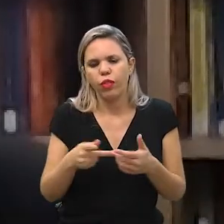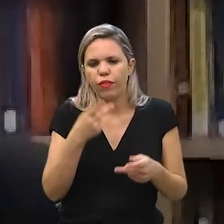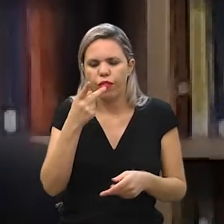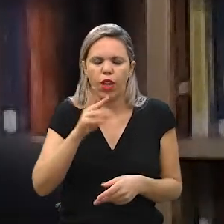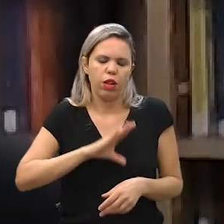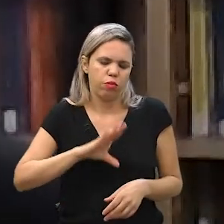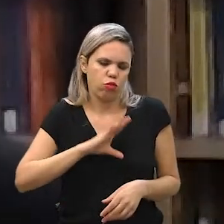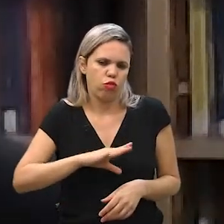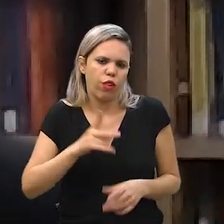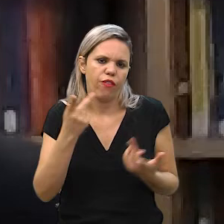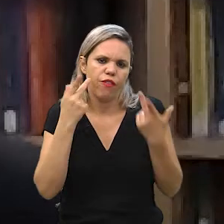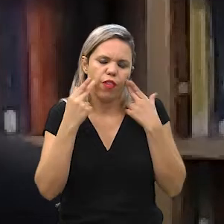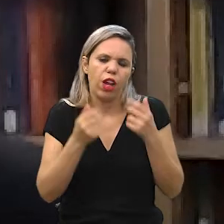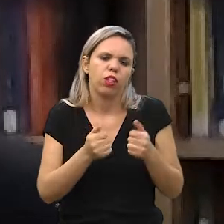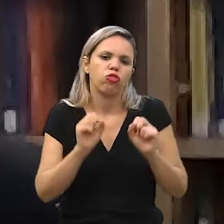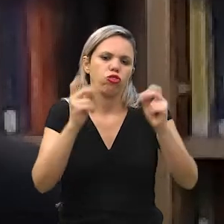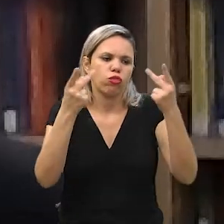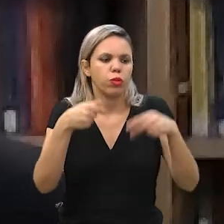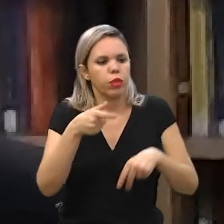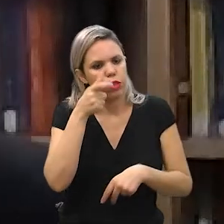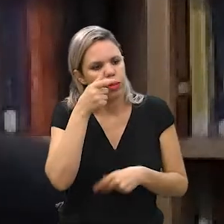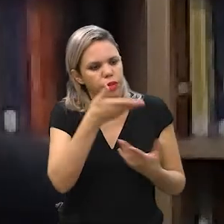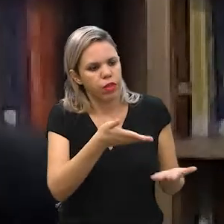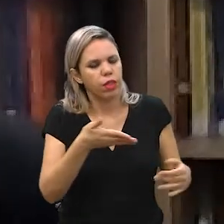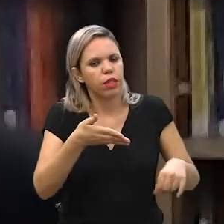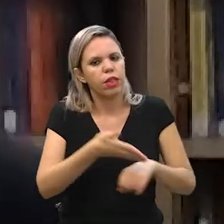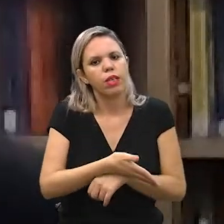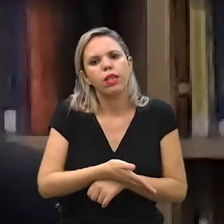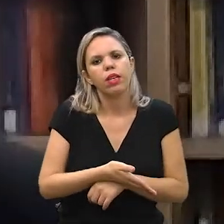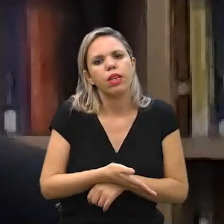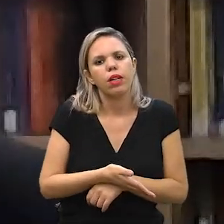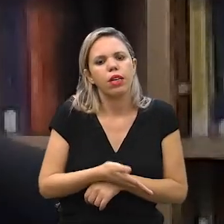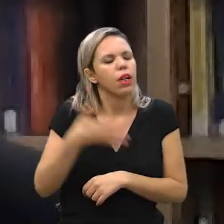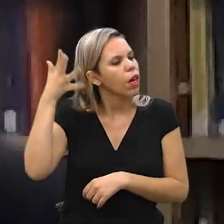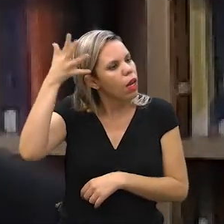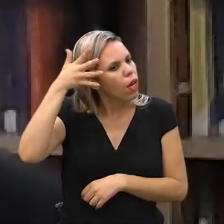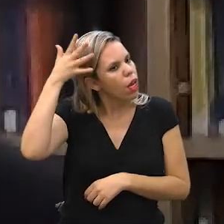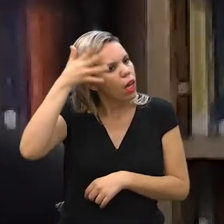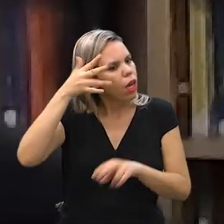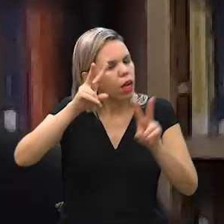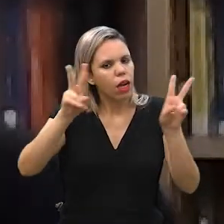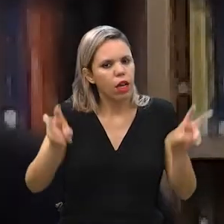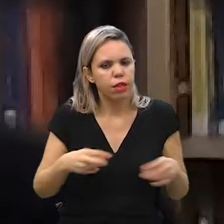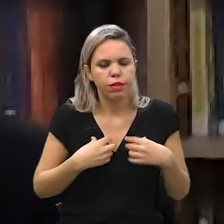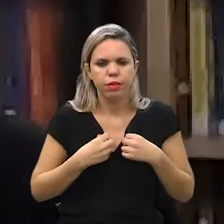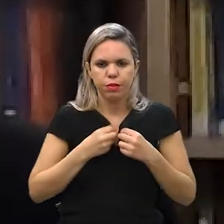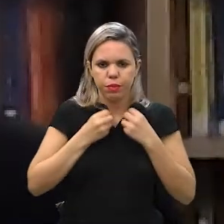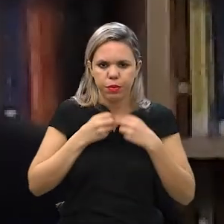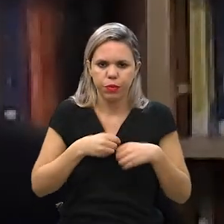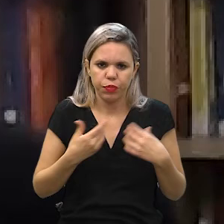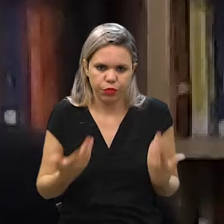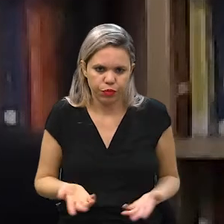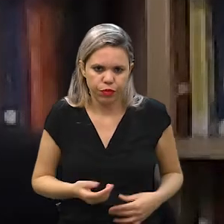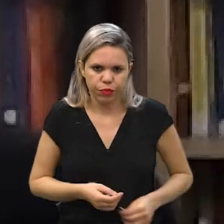é muito comum você estar andando no shopping e de repente você entra na FINAC e tem uma palestra lá sobre